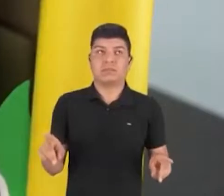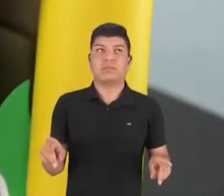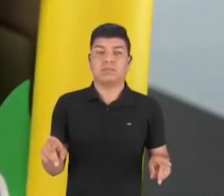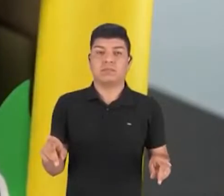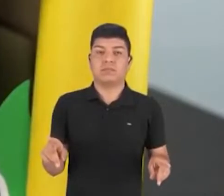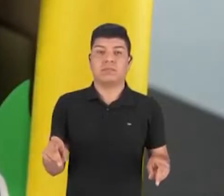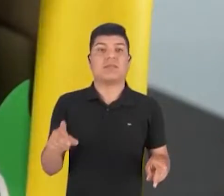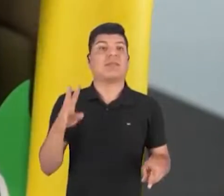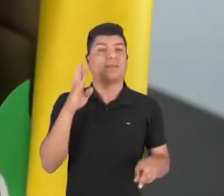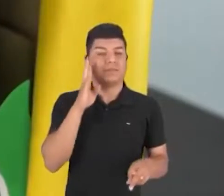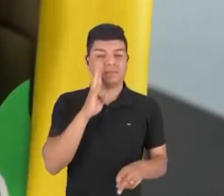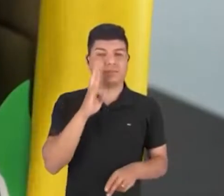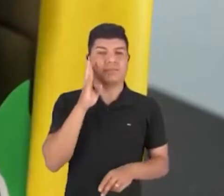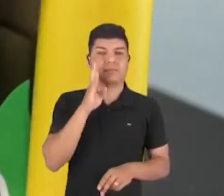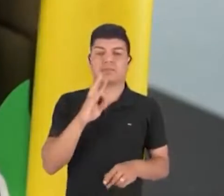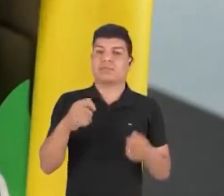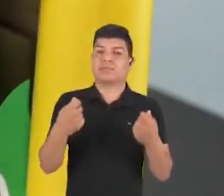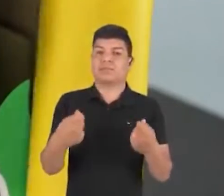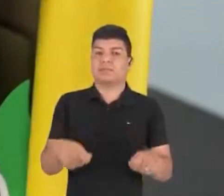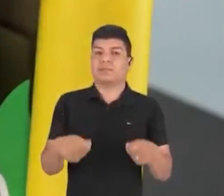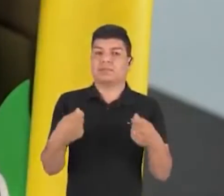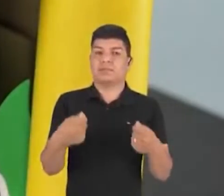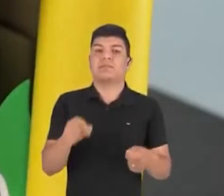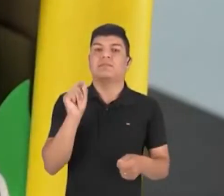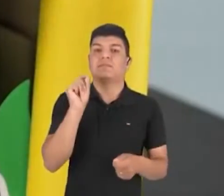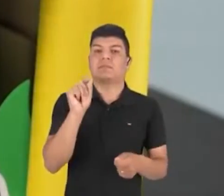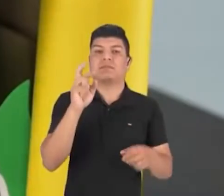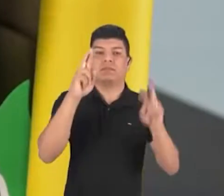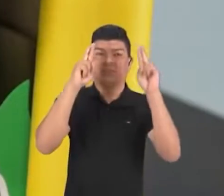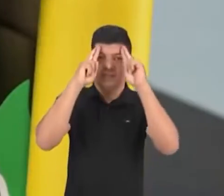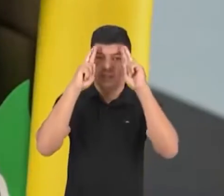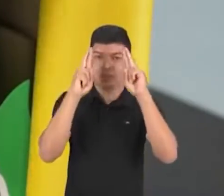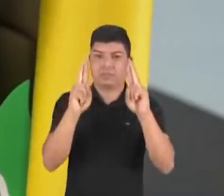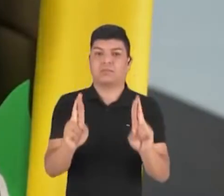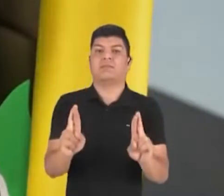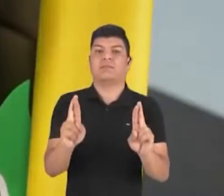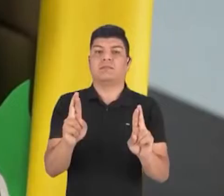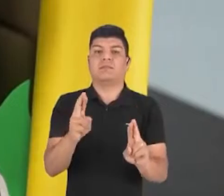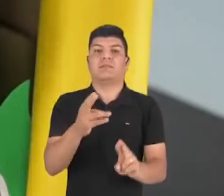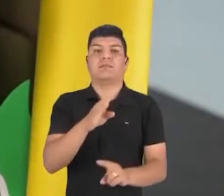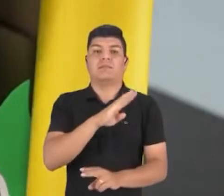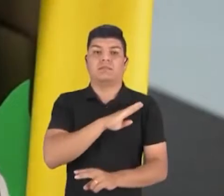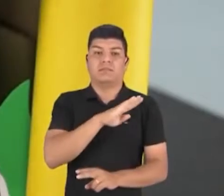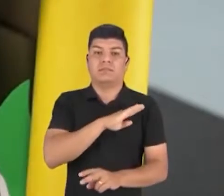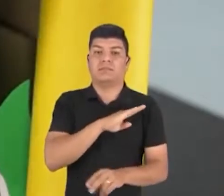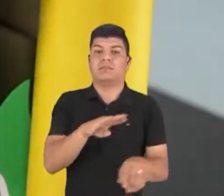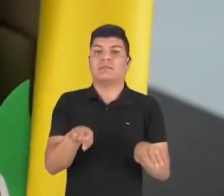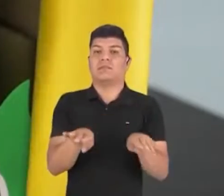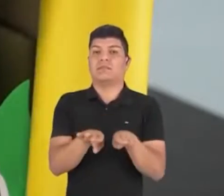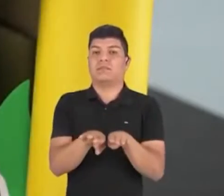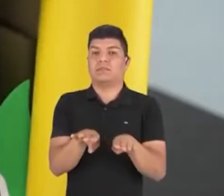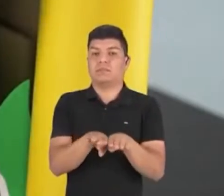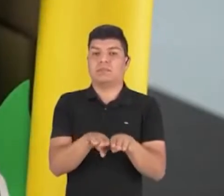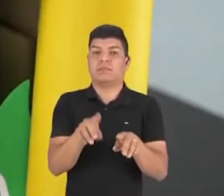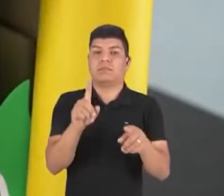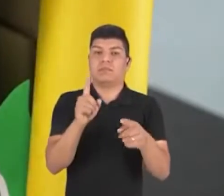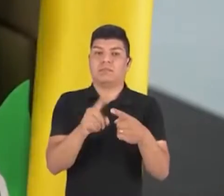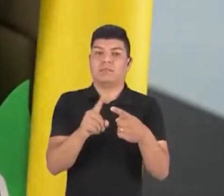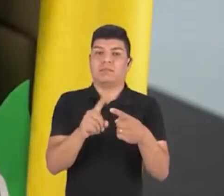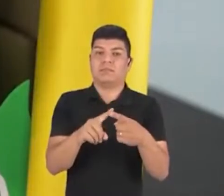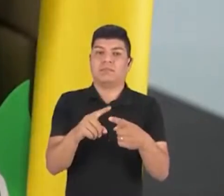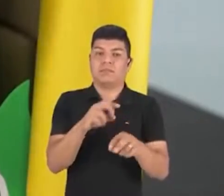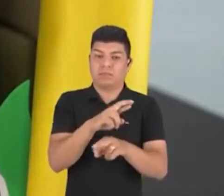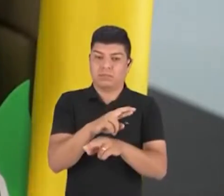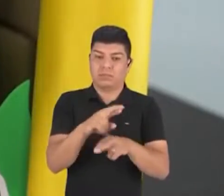isso é legal precisamos respeitar os nossos coleguinhas pois nós somos diferentes